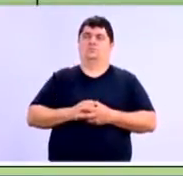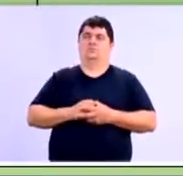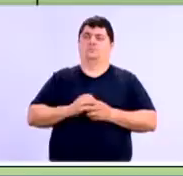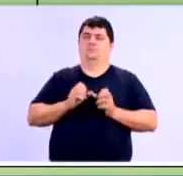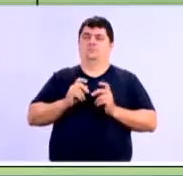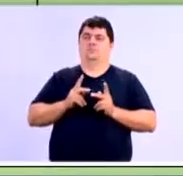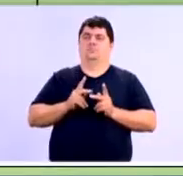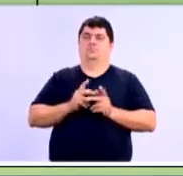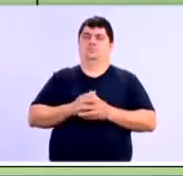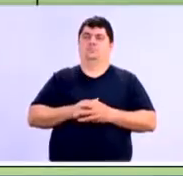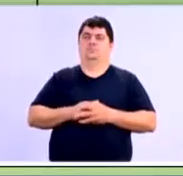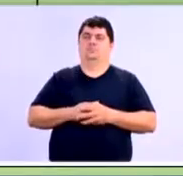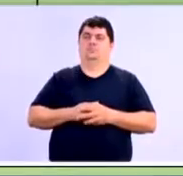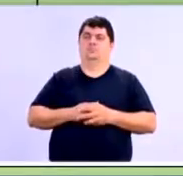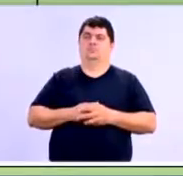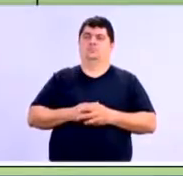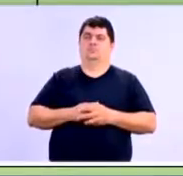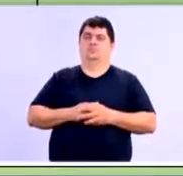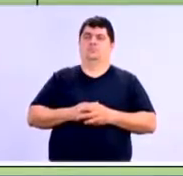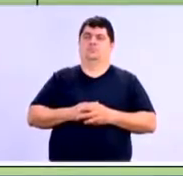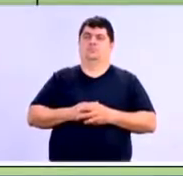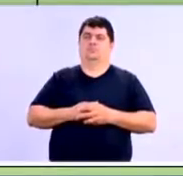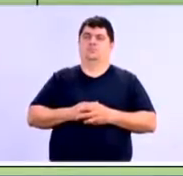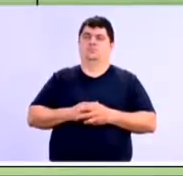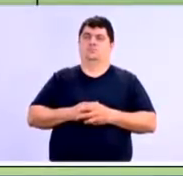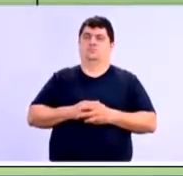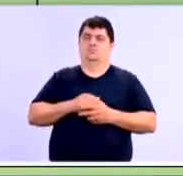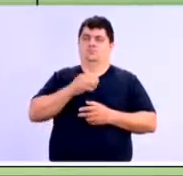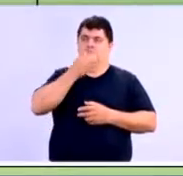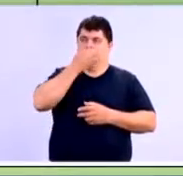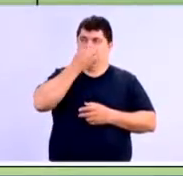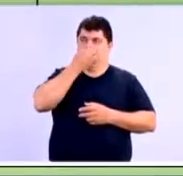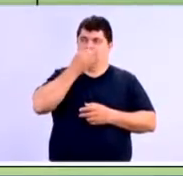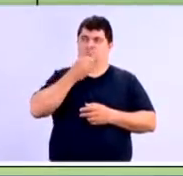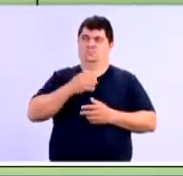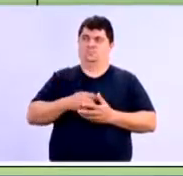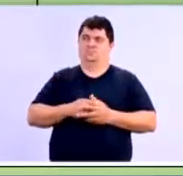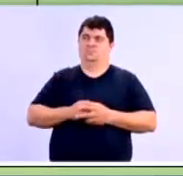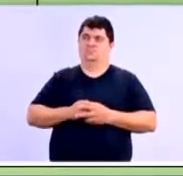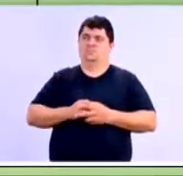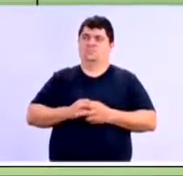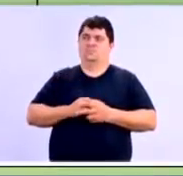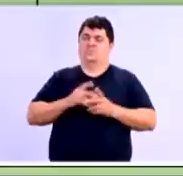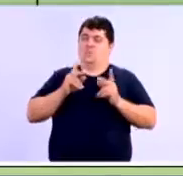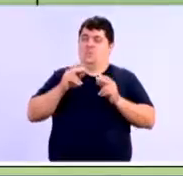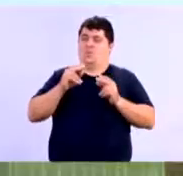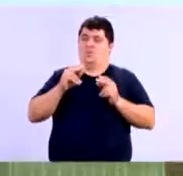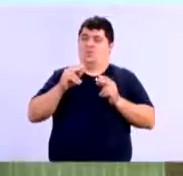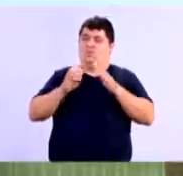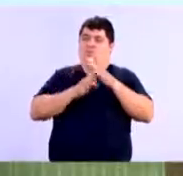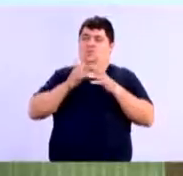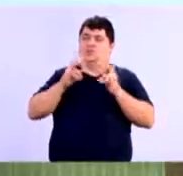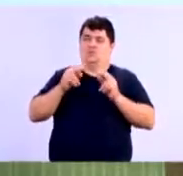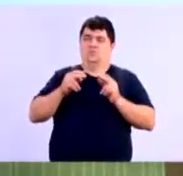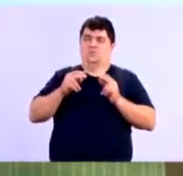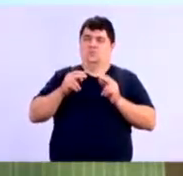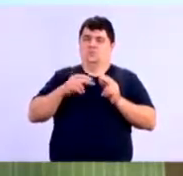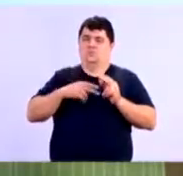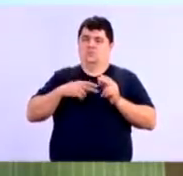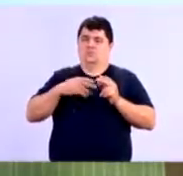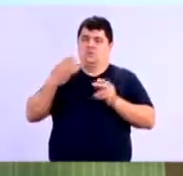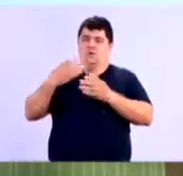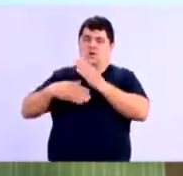Ok? Se a gente está falando da mesma empresa, né? A gente está projetando a mesma empresa, olha só o que aconteceu. A margem que era